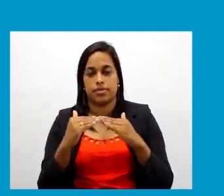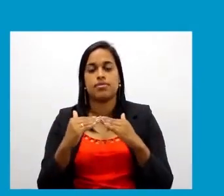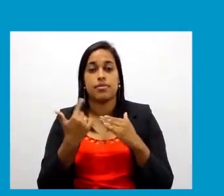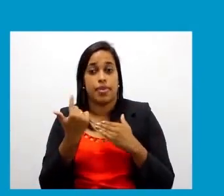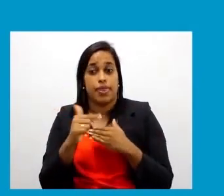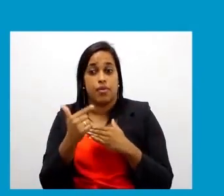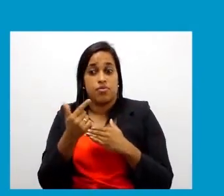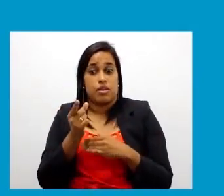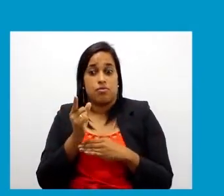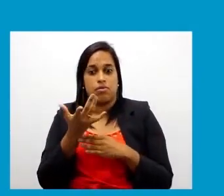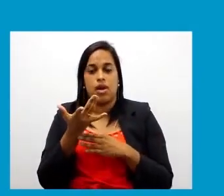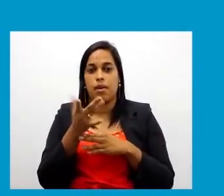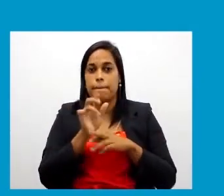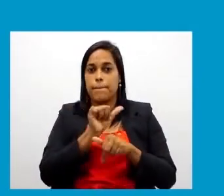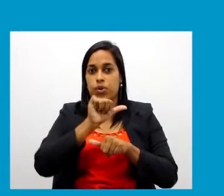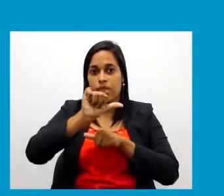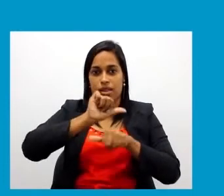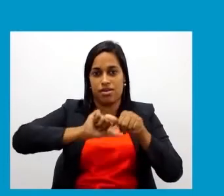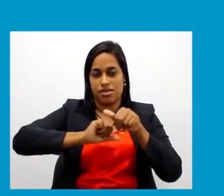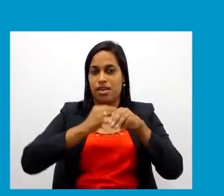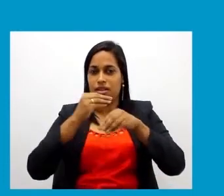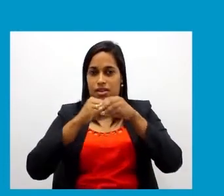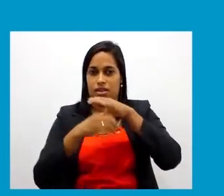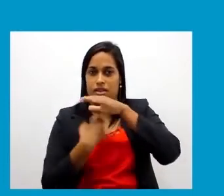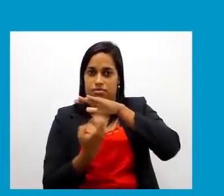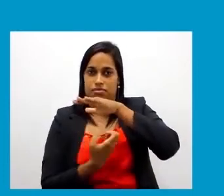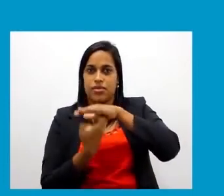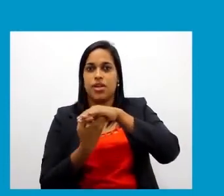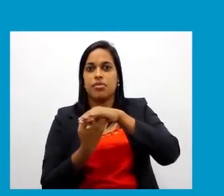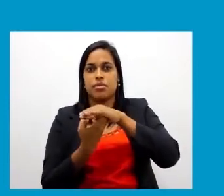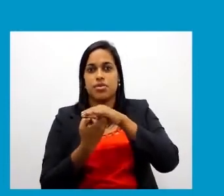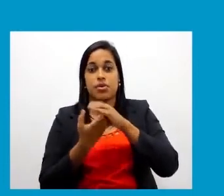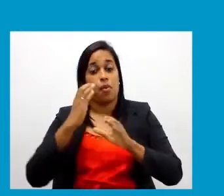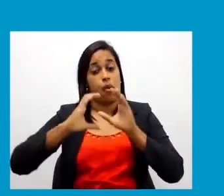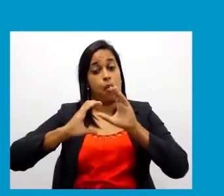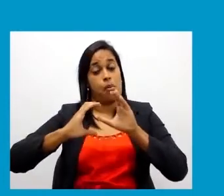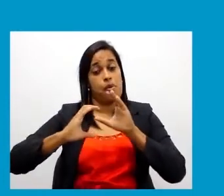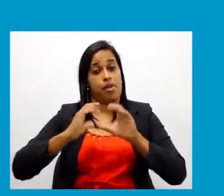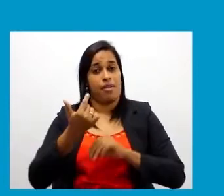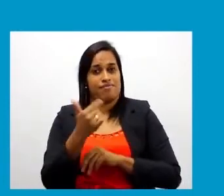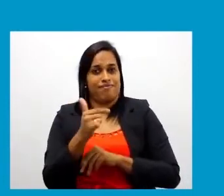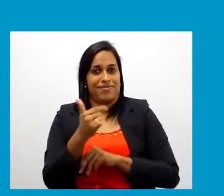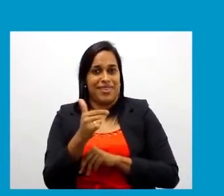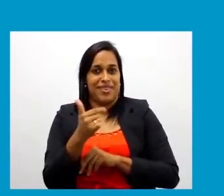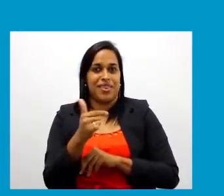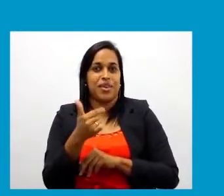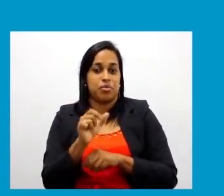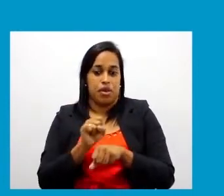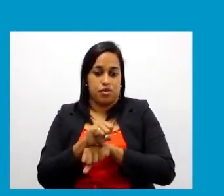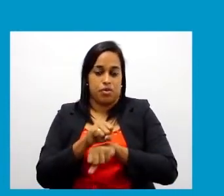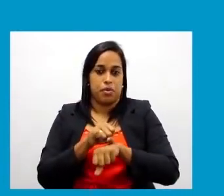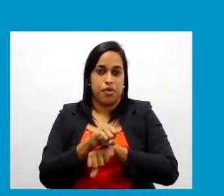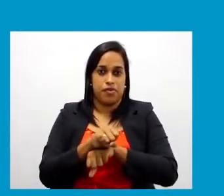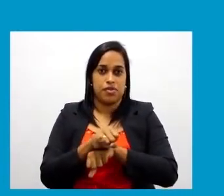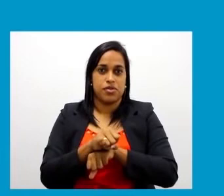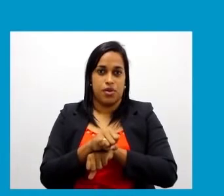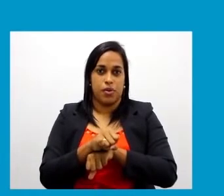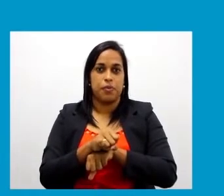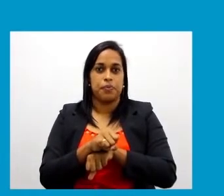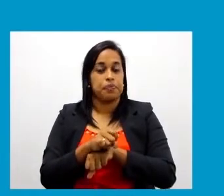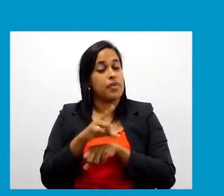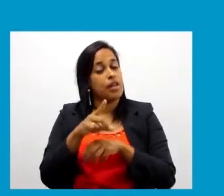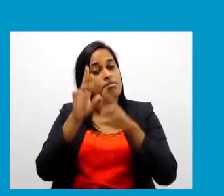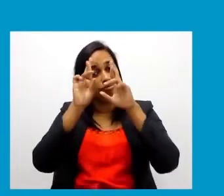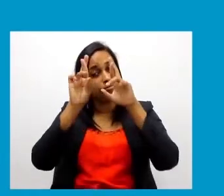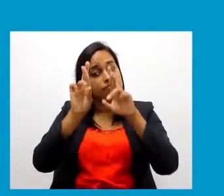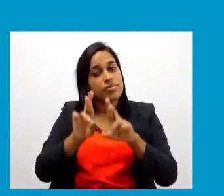implica numa ordem direta. O diretor, numa organização, numa comunicação formal, não fará uma ordem direta para um supervisor.